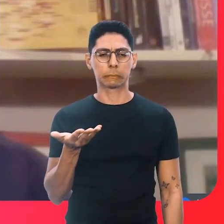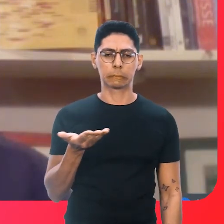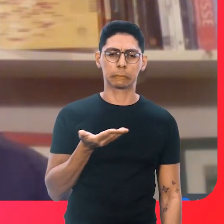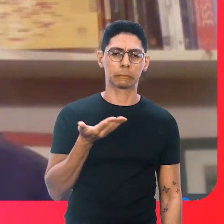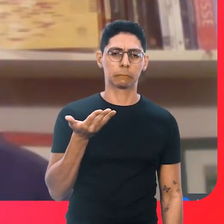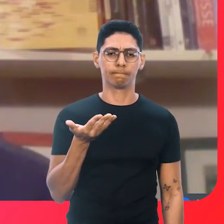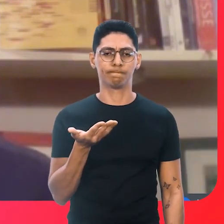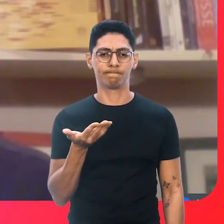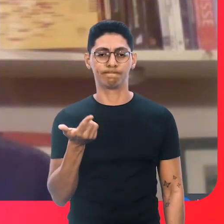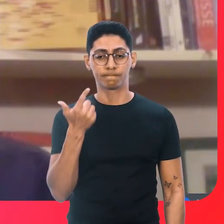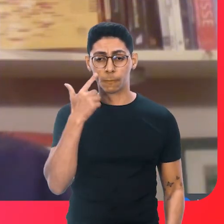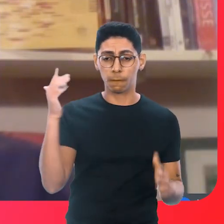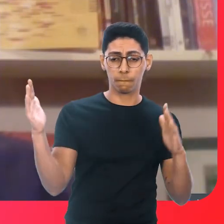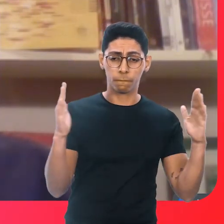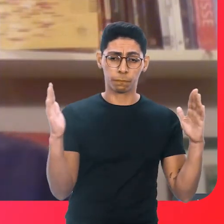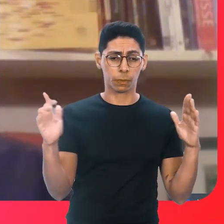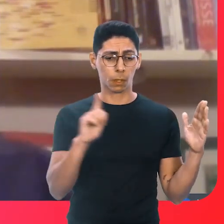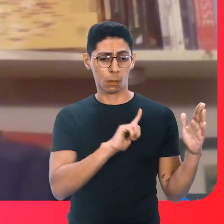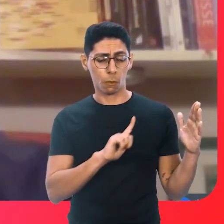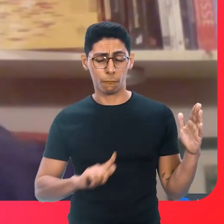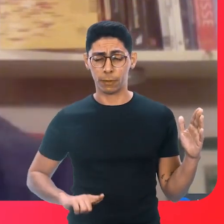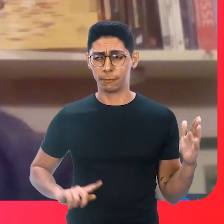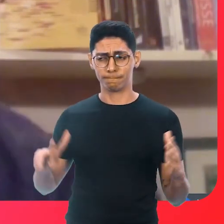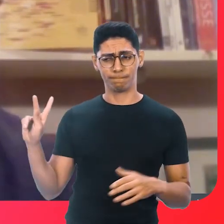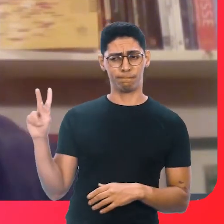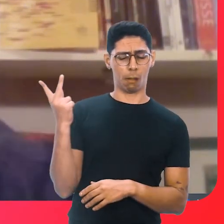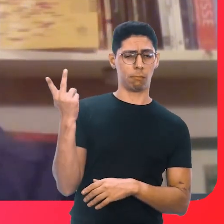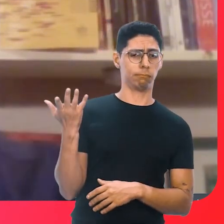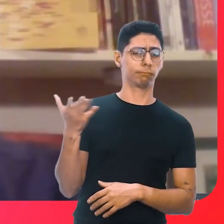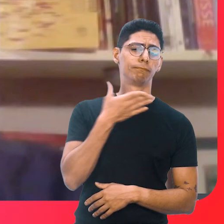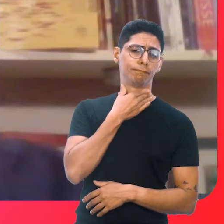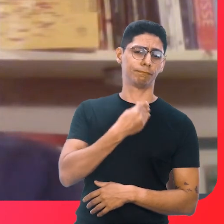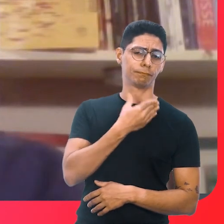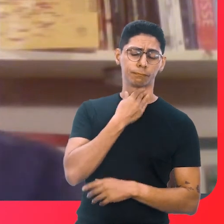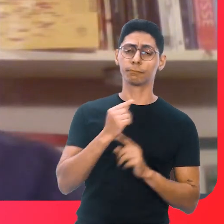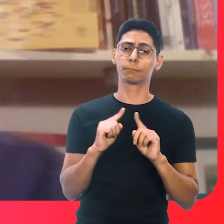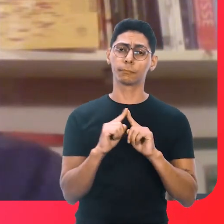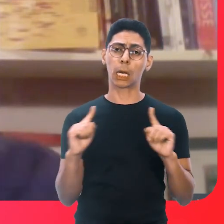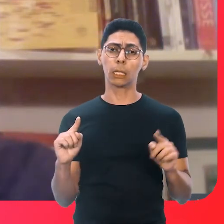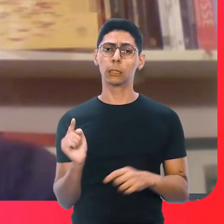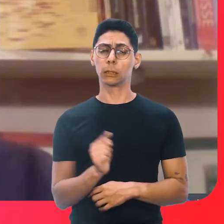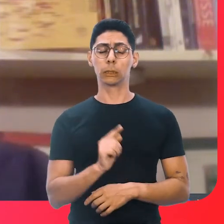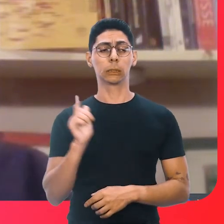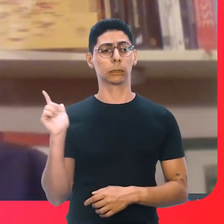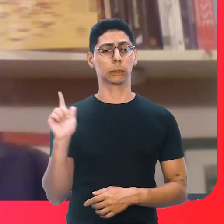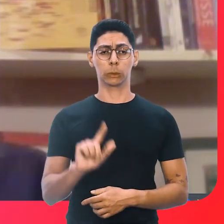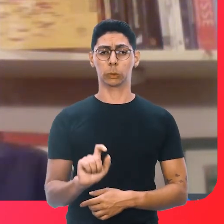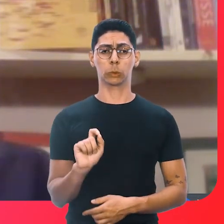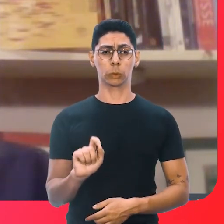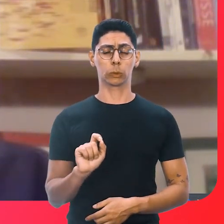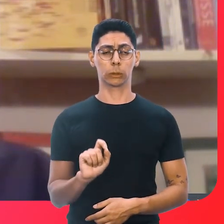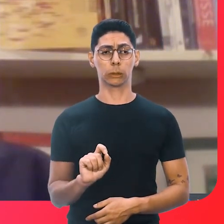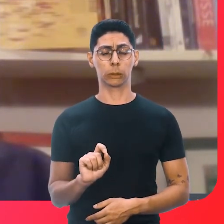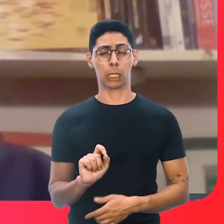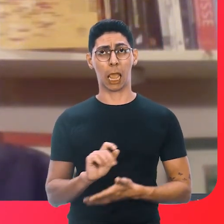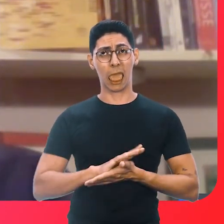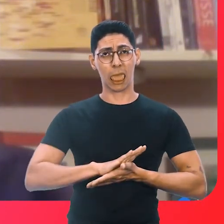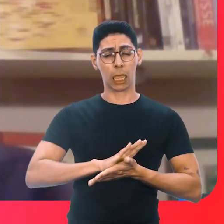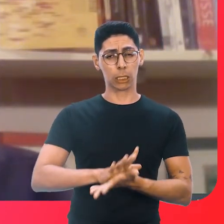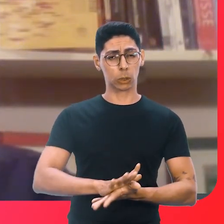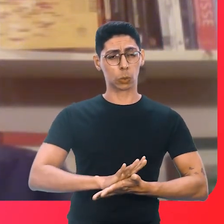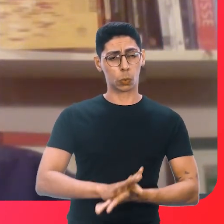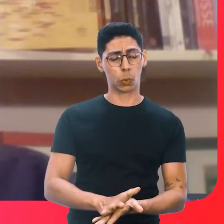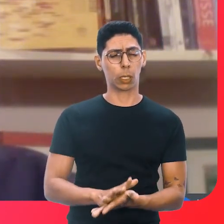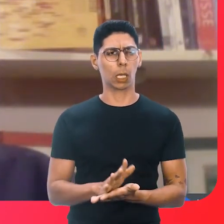governo tão demagogo, hipócrita como esse que está aí, mas que conseguiu se não destruir,